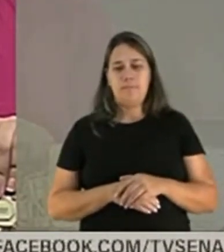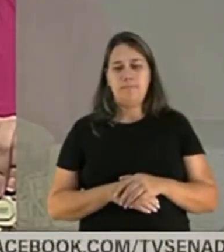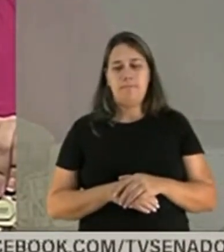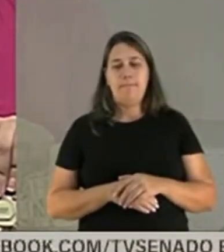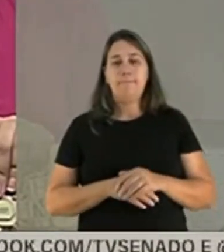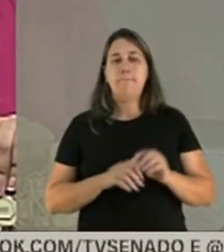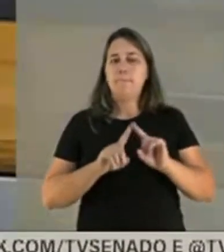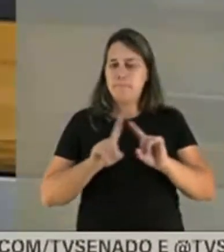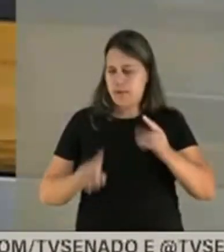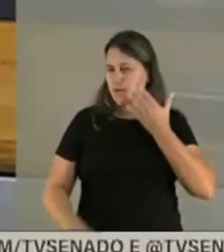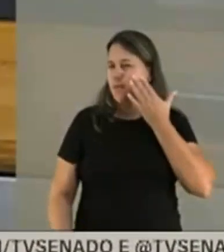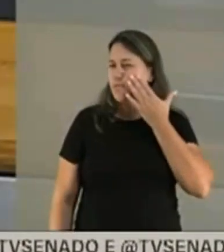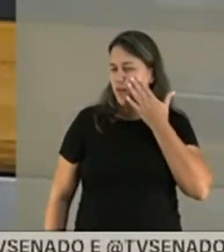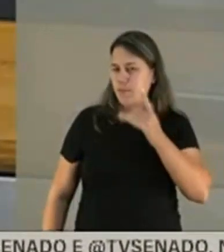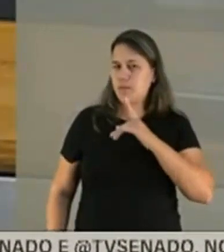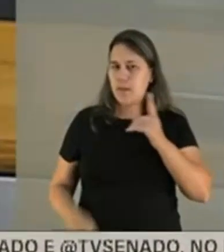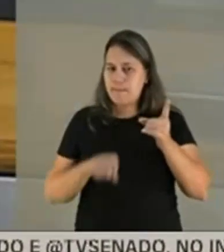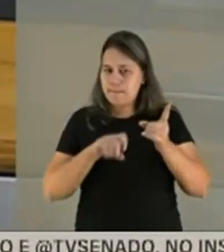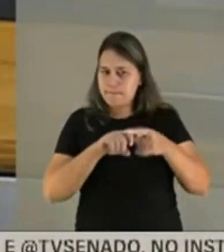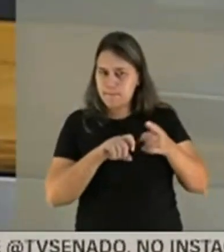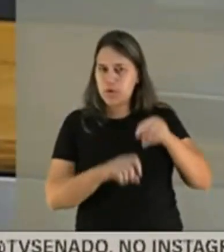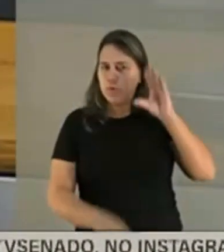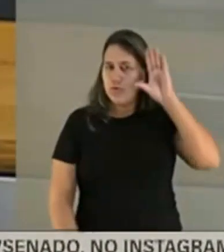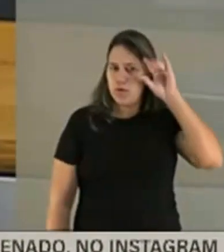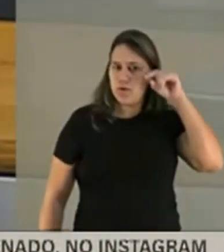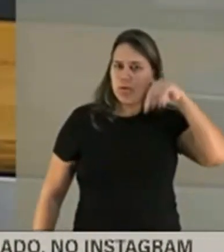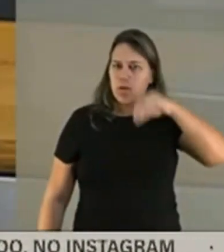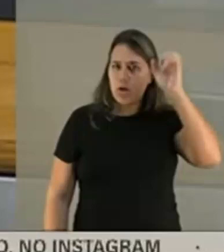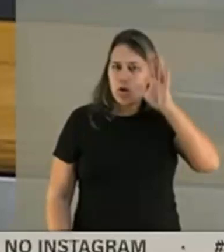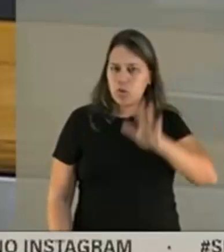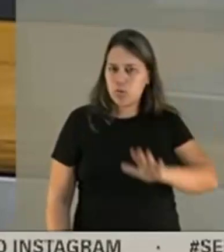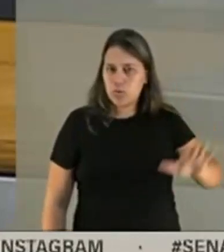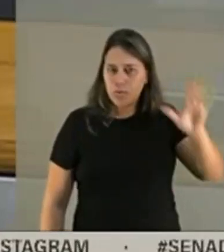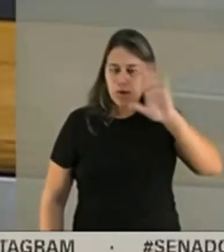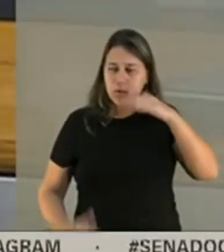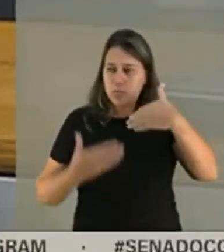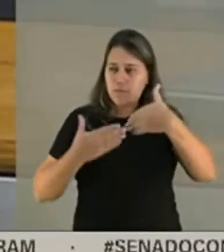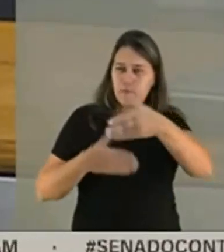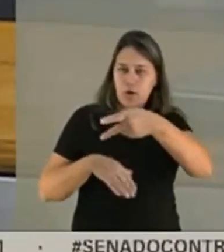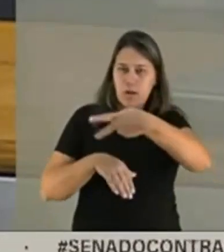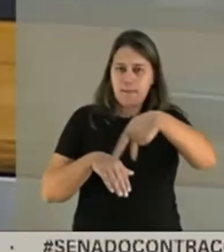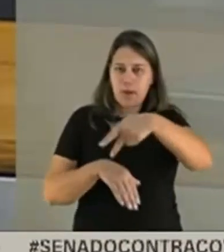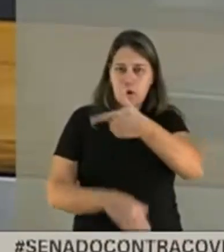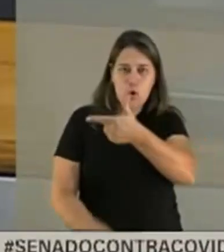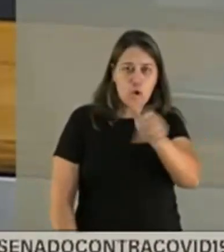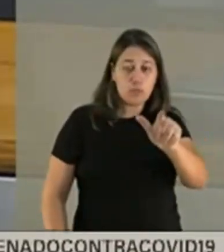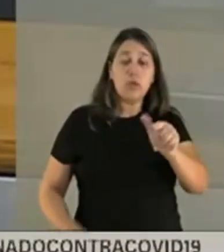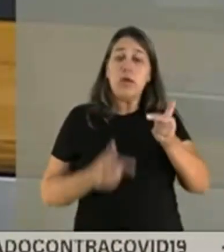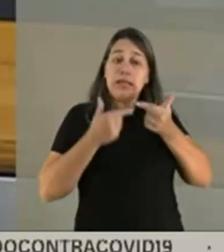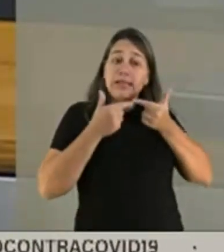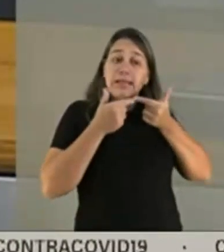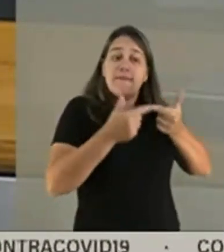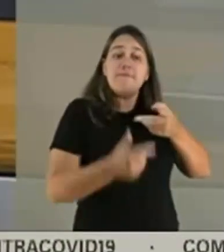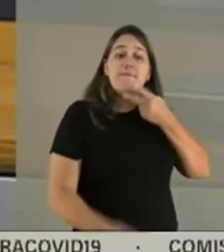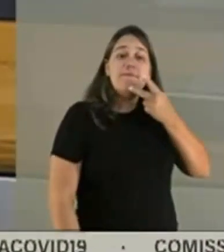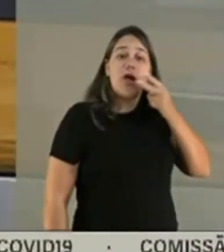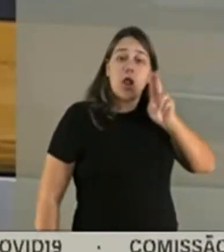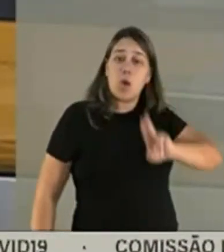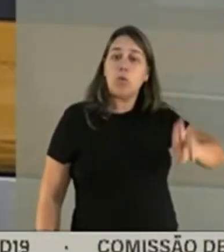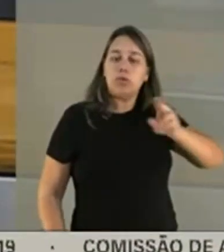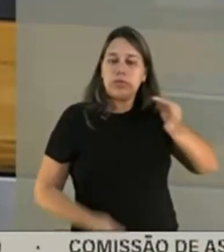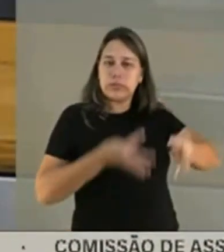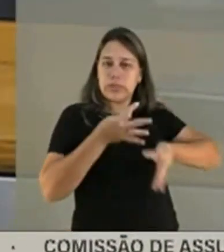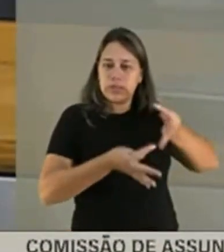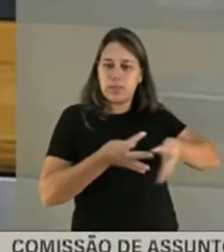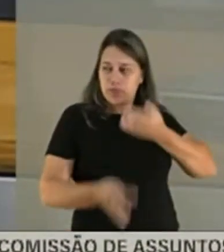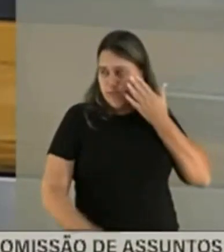Mas o senhor reconhece que tem médicos, cientistas no Brasil e no exterior que defendem esse tipo de tratamento. O senhor reconhece isso?